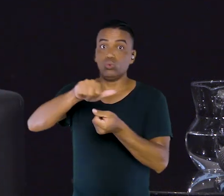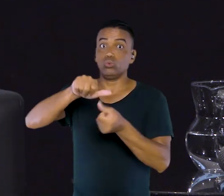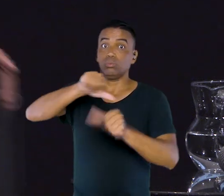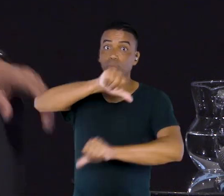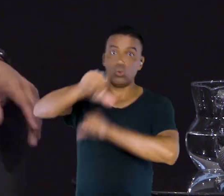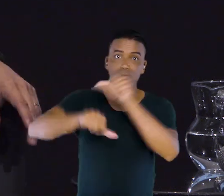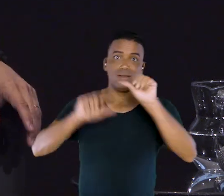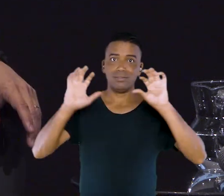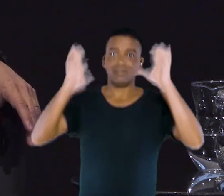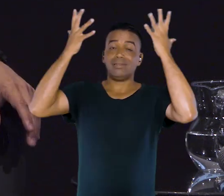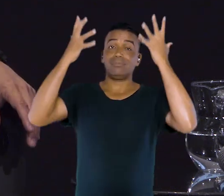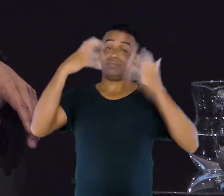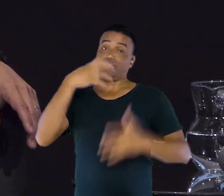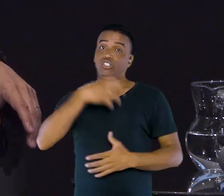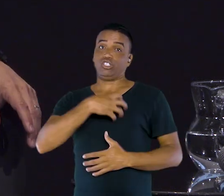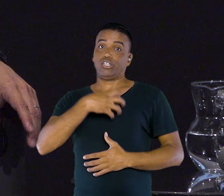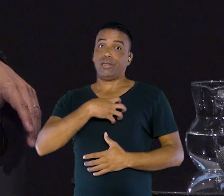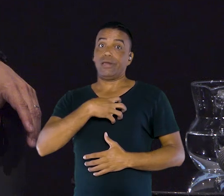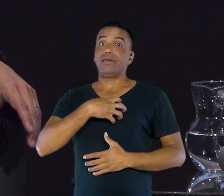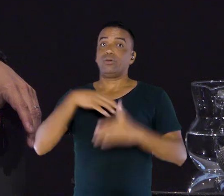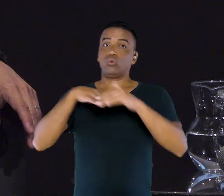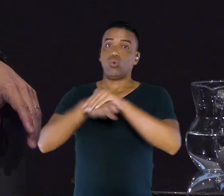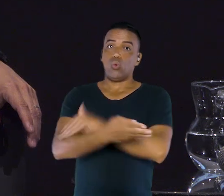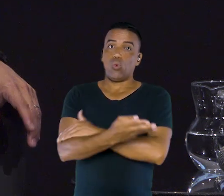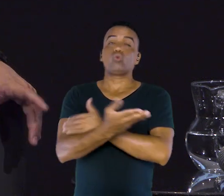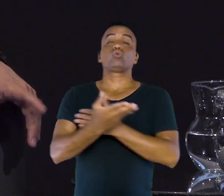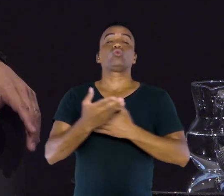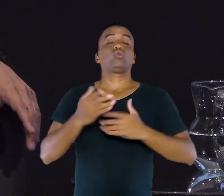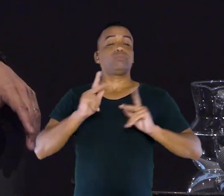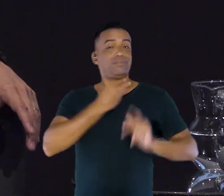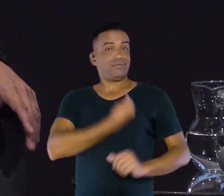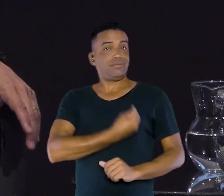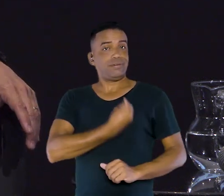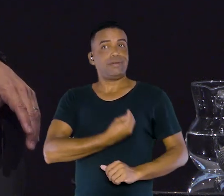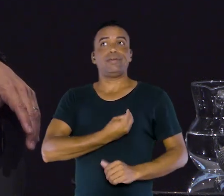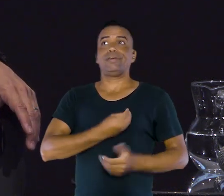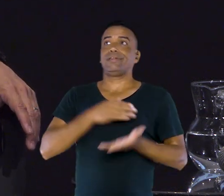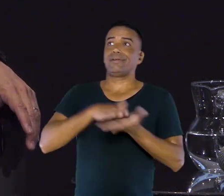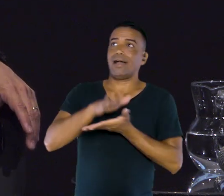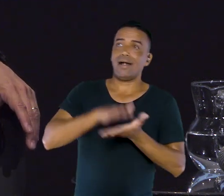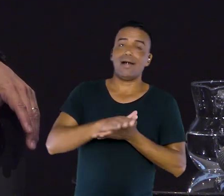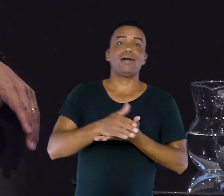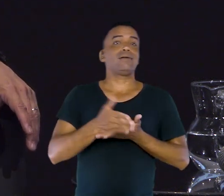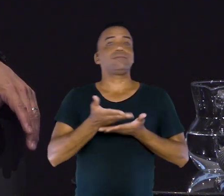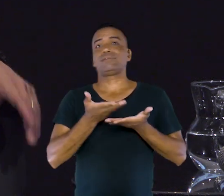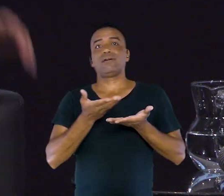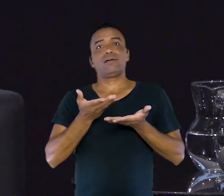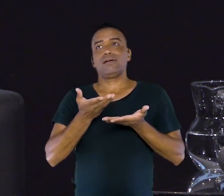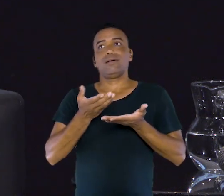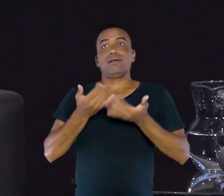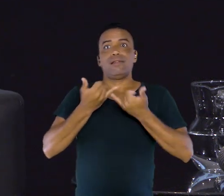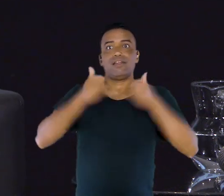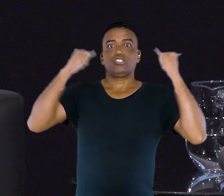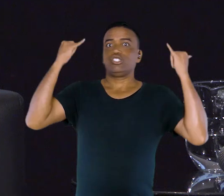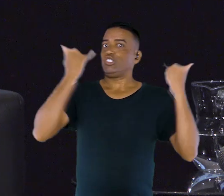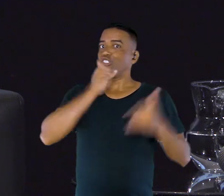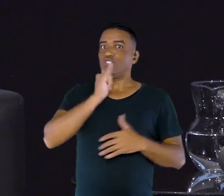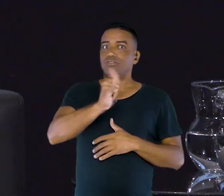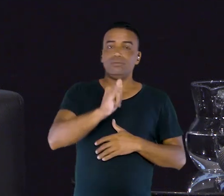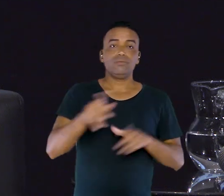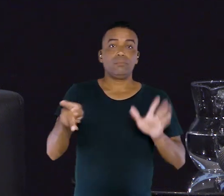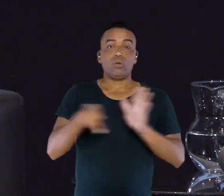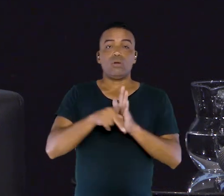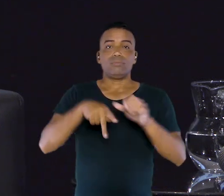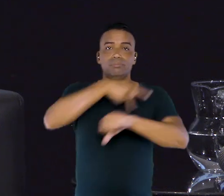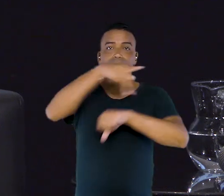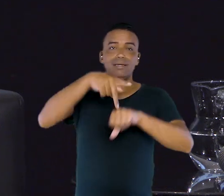ligado ao modo de vida de uma parte da nossa espécie, que consome muito, que gasta muito, que usa muita energia. Se a gente olhar para o mapa, a